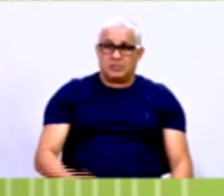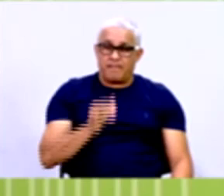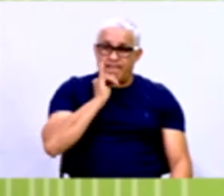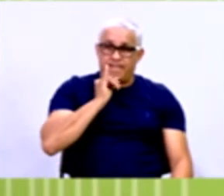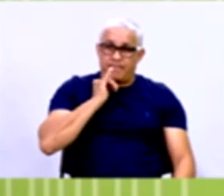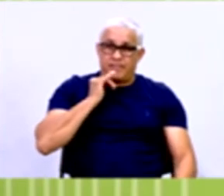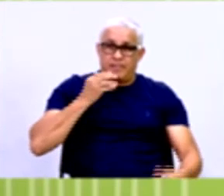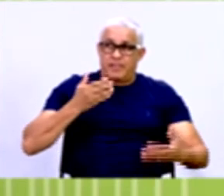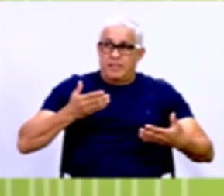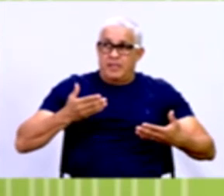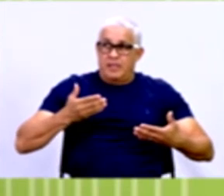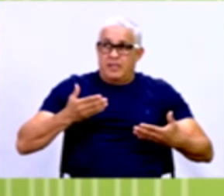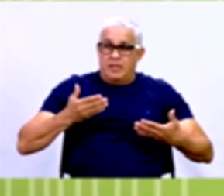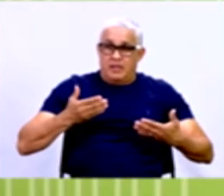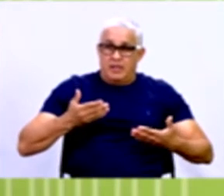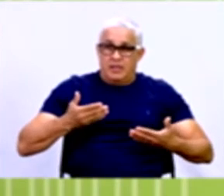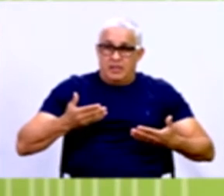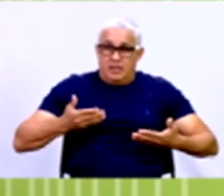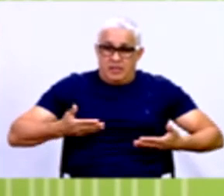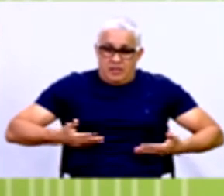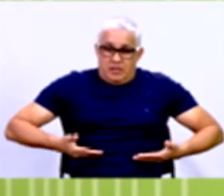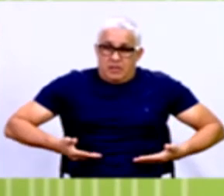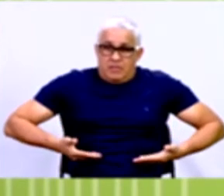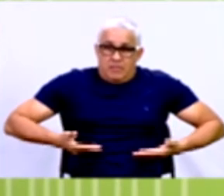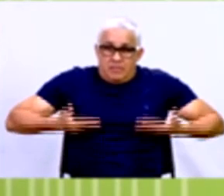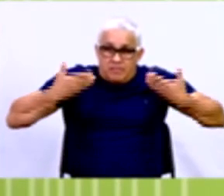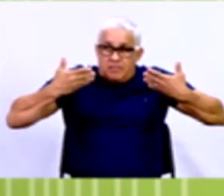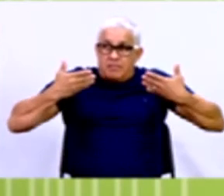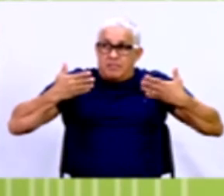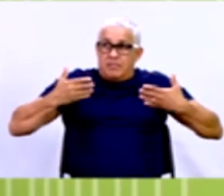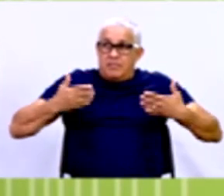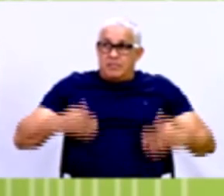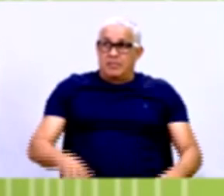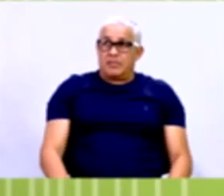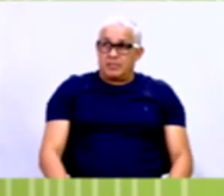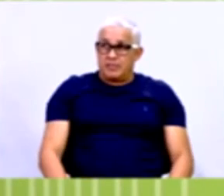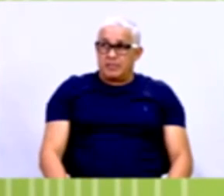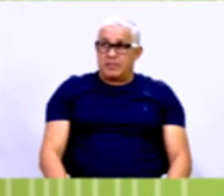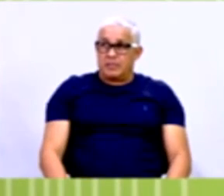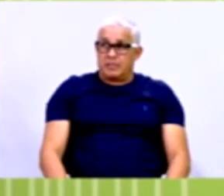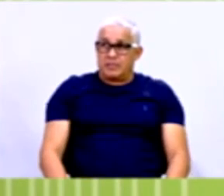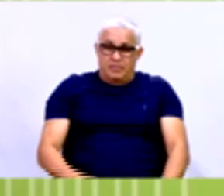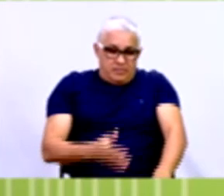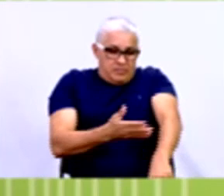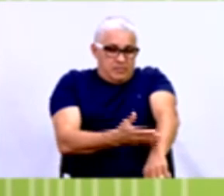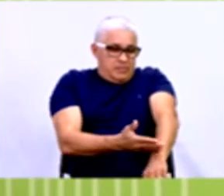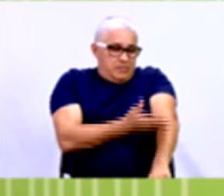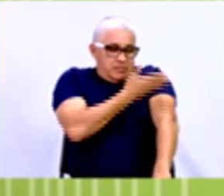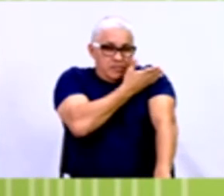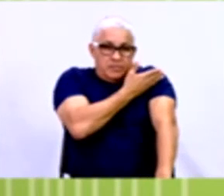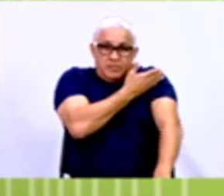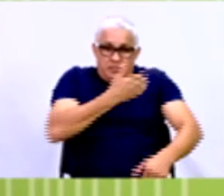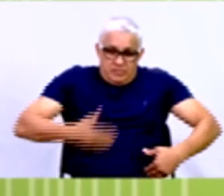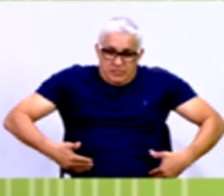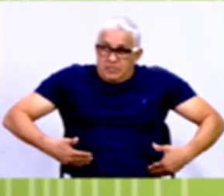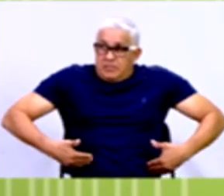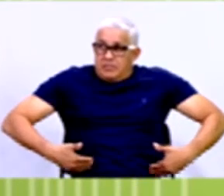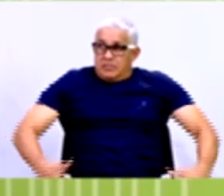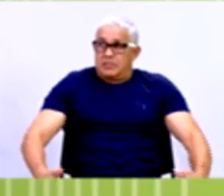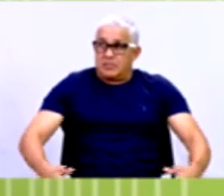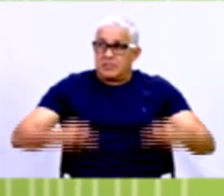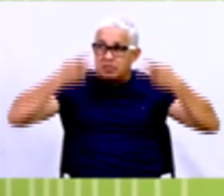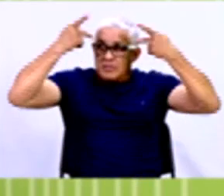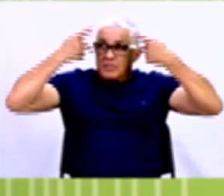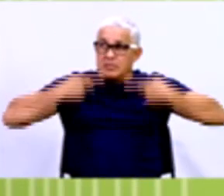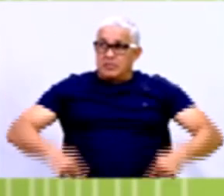membros, começa-se pelos membros superiores, né? Membros superiores, membros inferiores, corpo inteiro, então